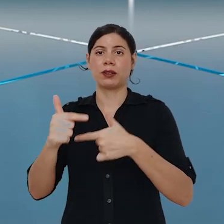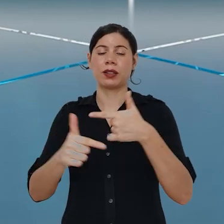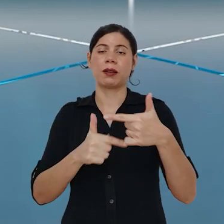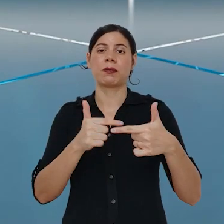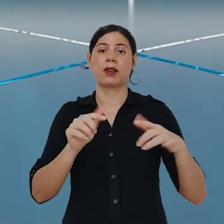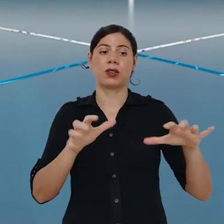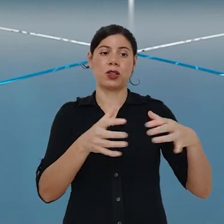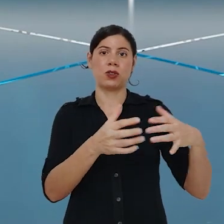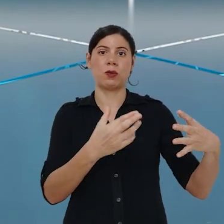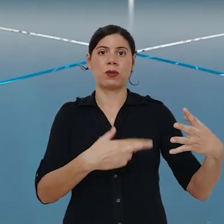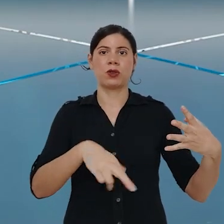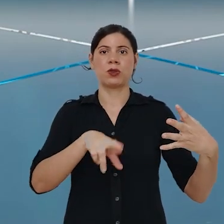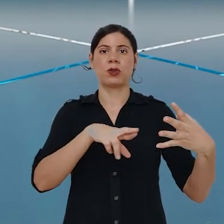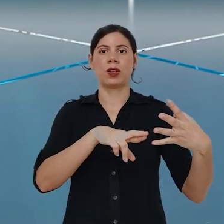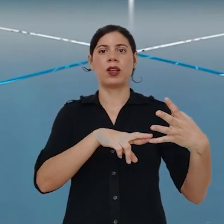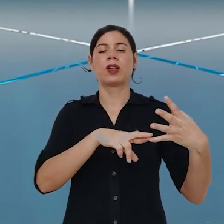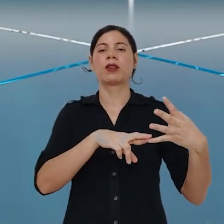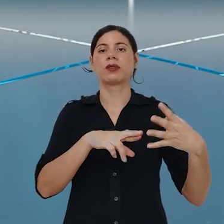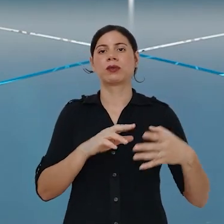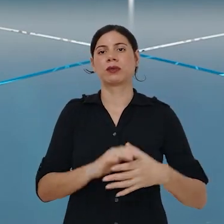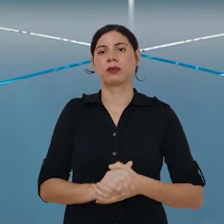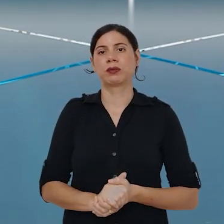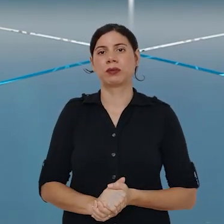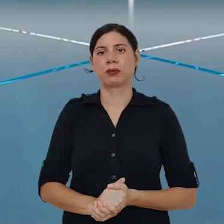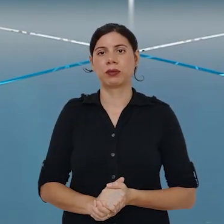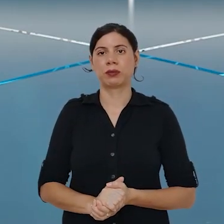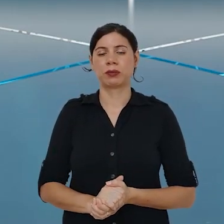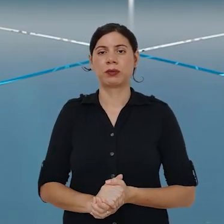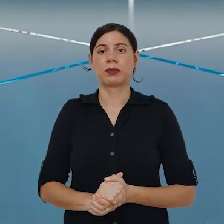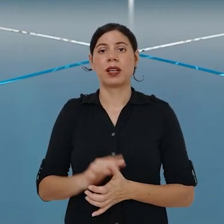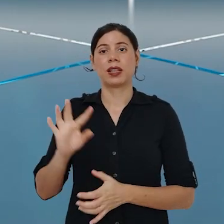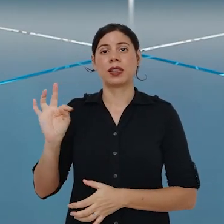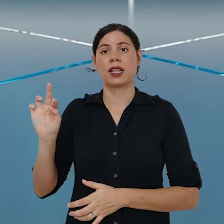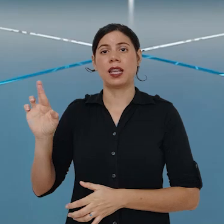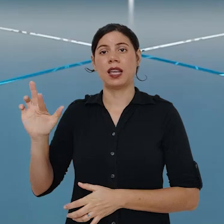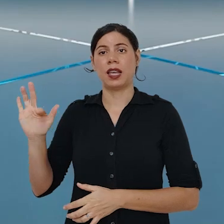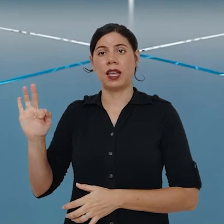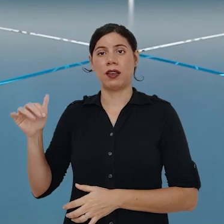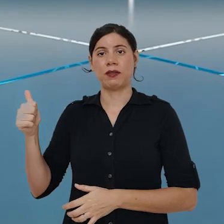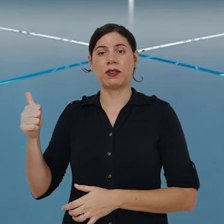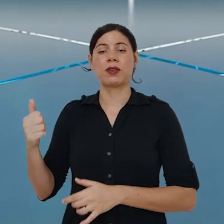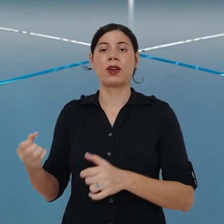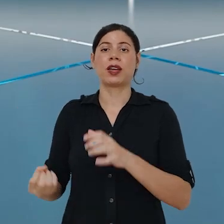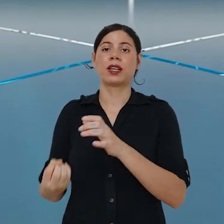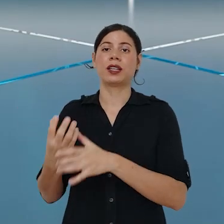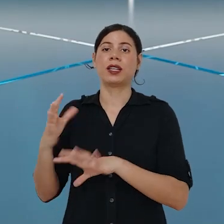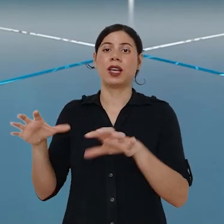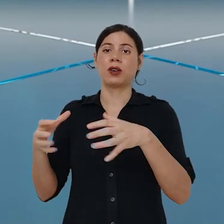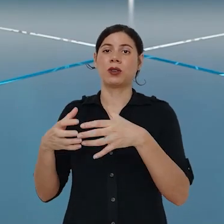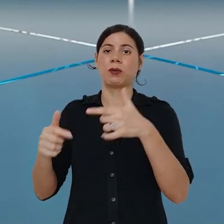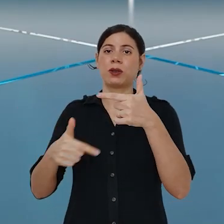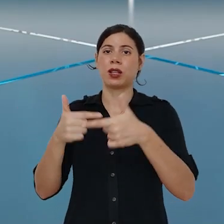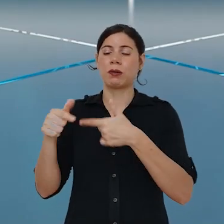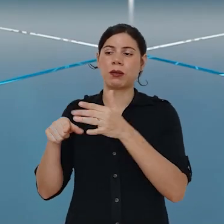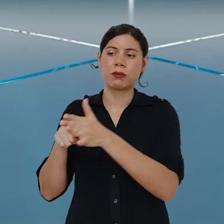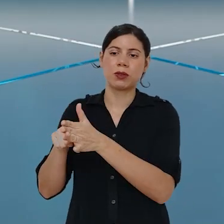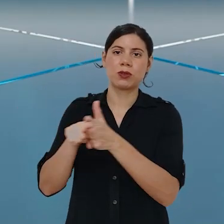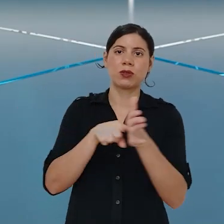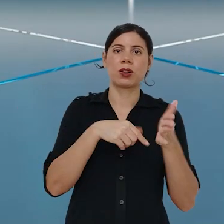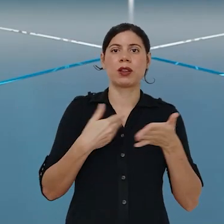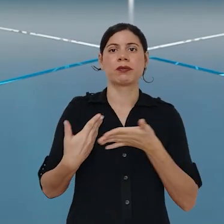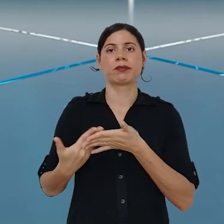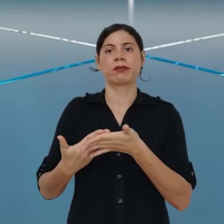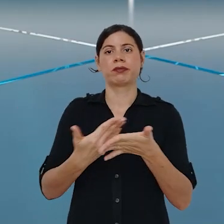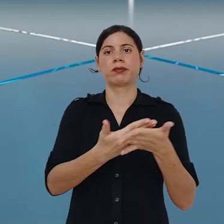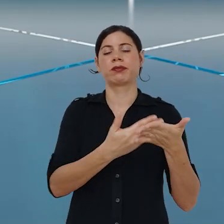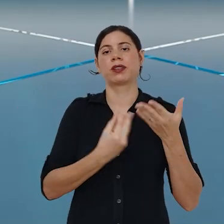turmas recursais dos Juizados Especiais Federais. TRF1 institui grupo de trabalho para realizar estudos